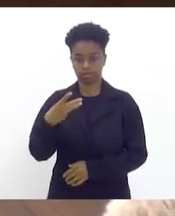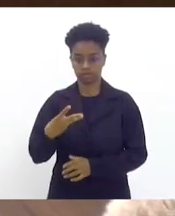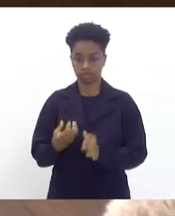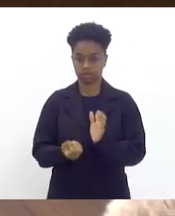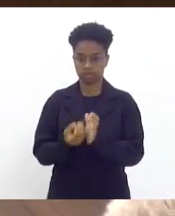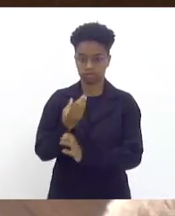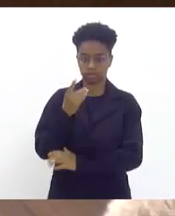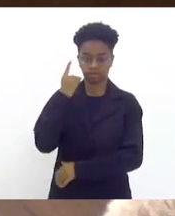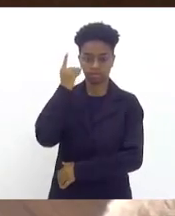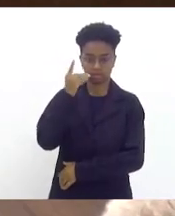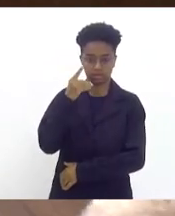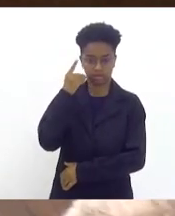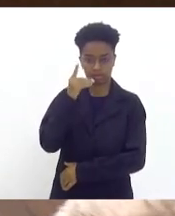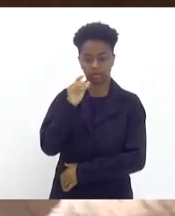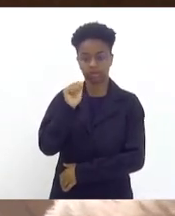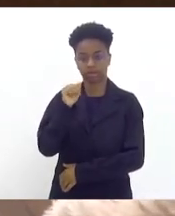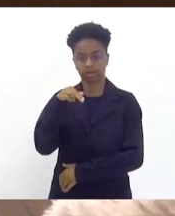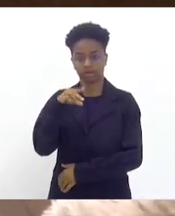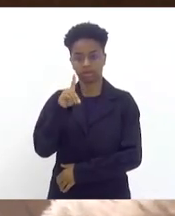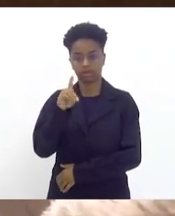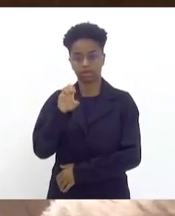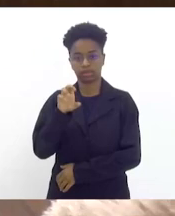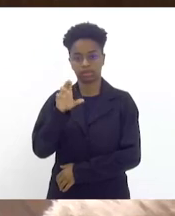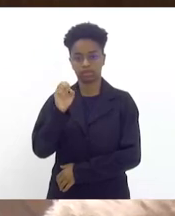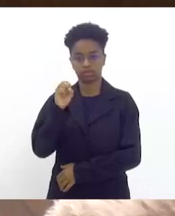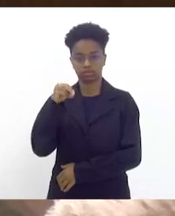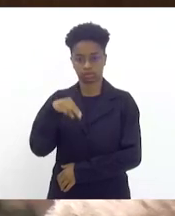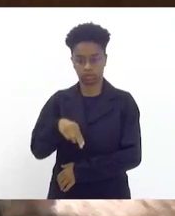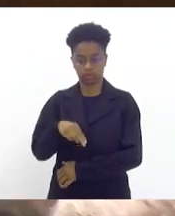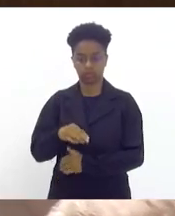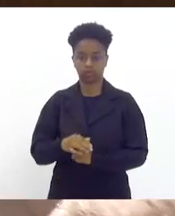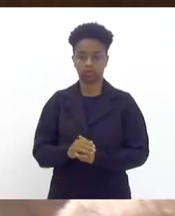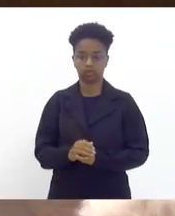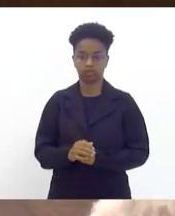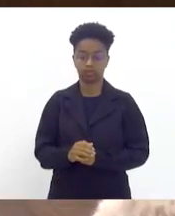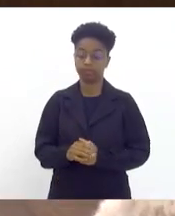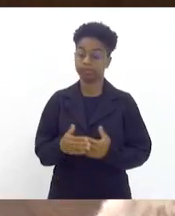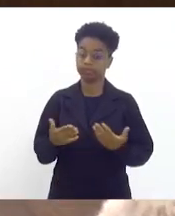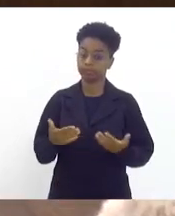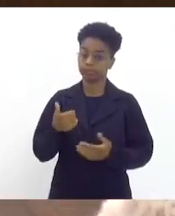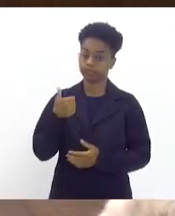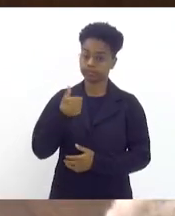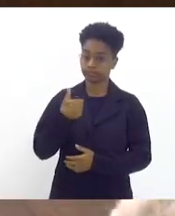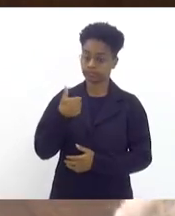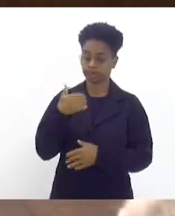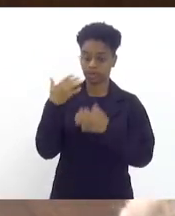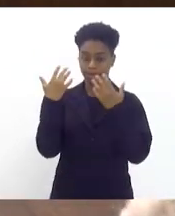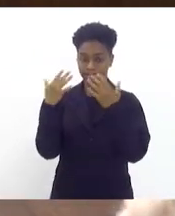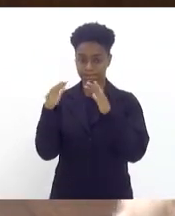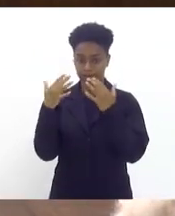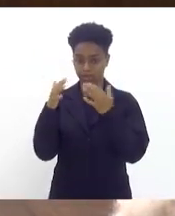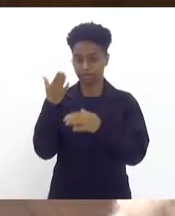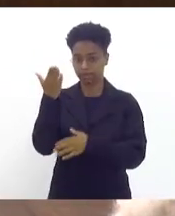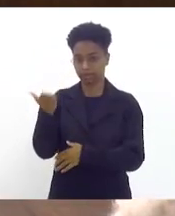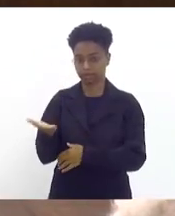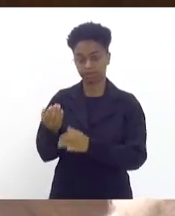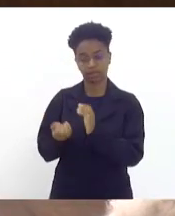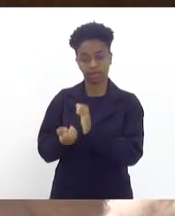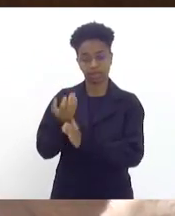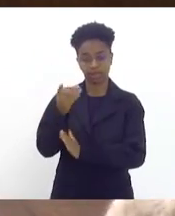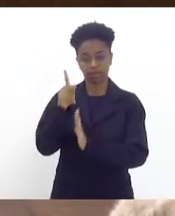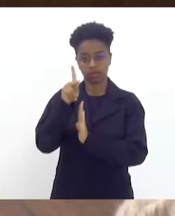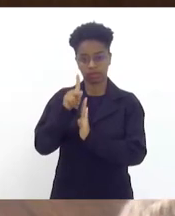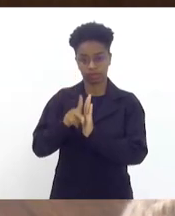e deputado Anderson Moraes primeiramente parabenizar o autor pelo